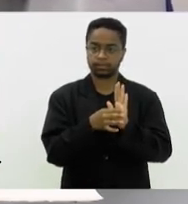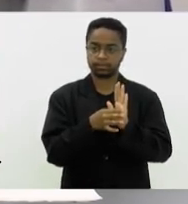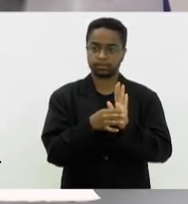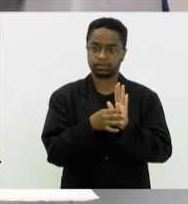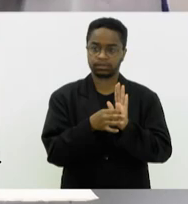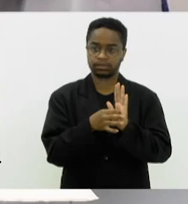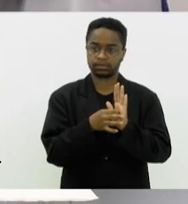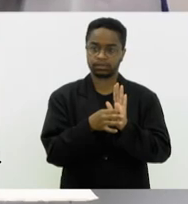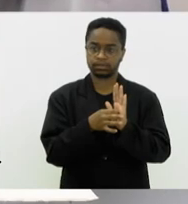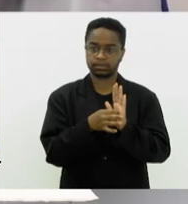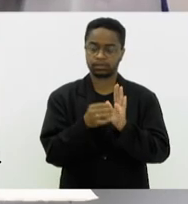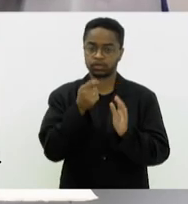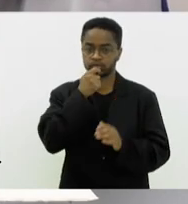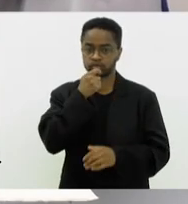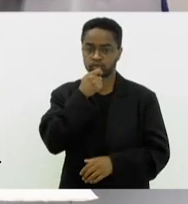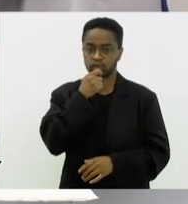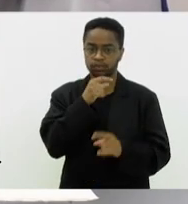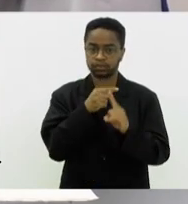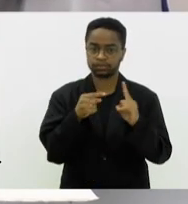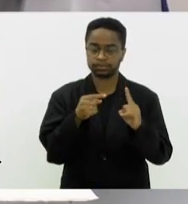O som do Delaroli aí.